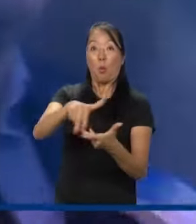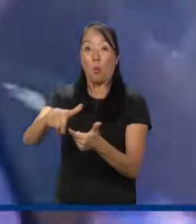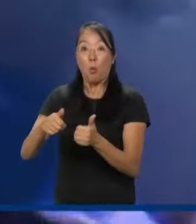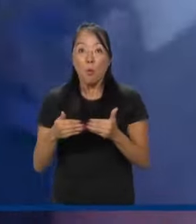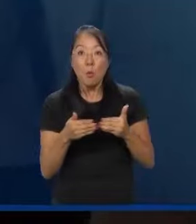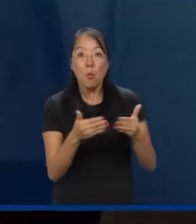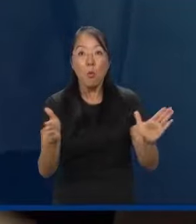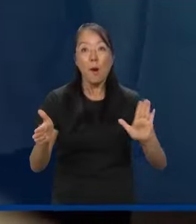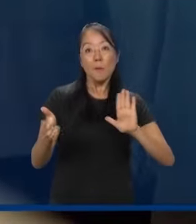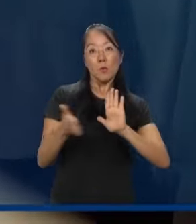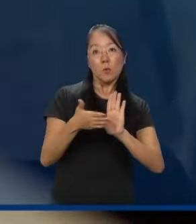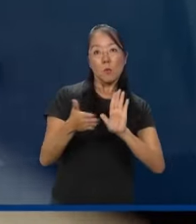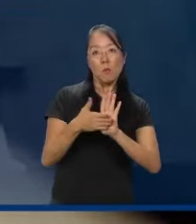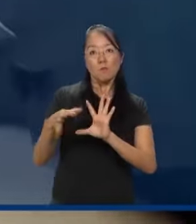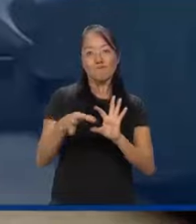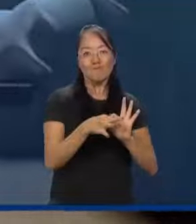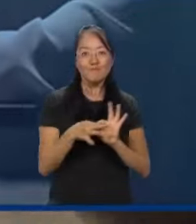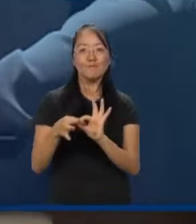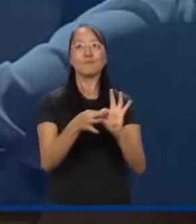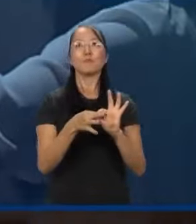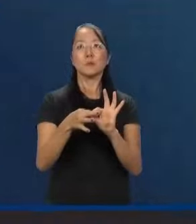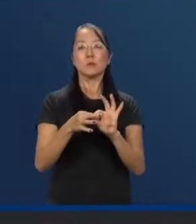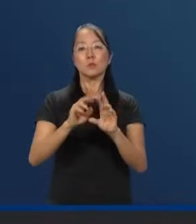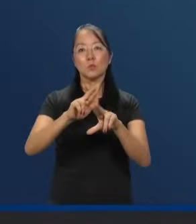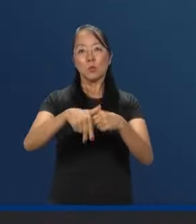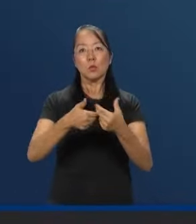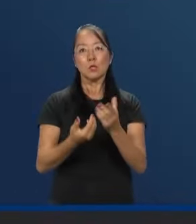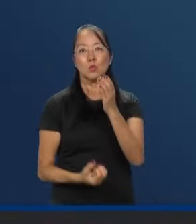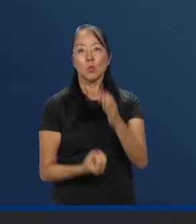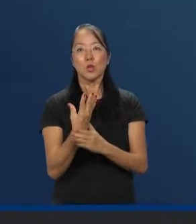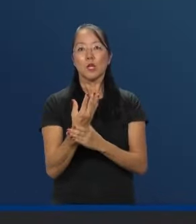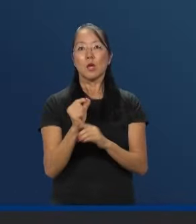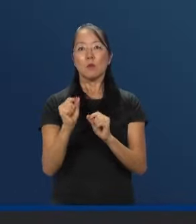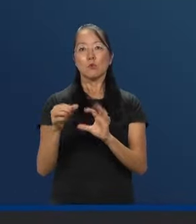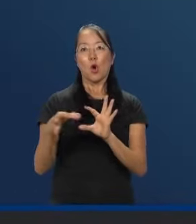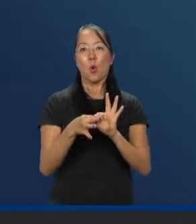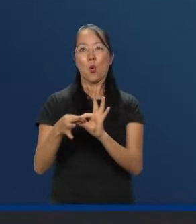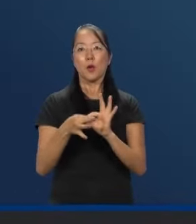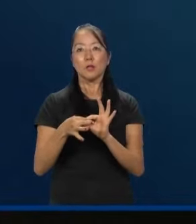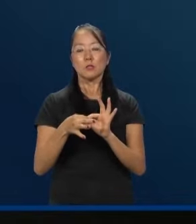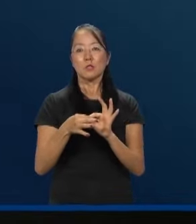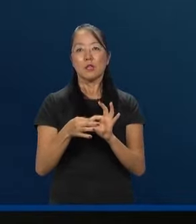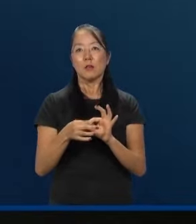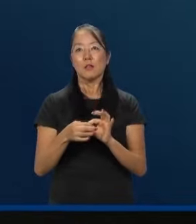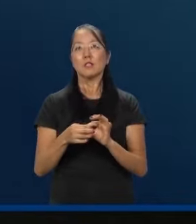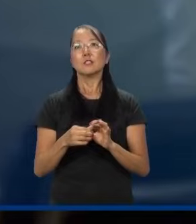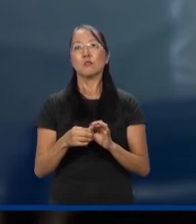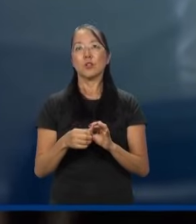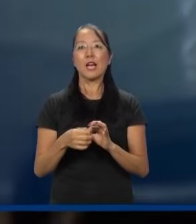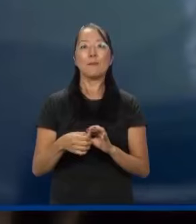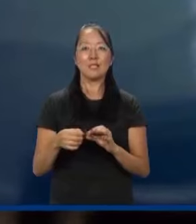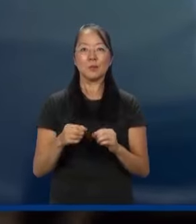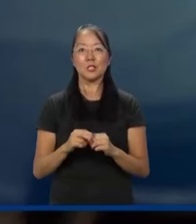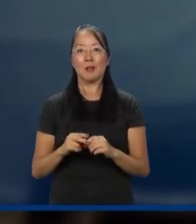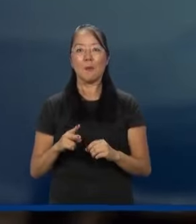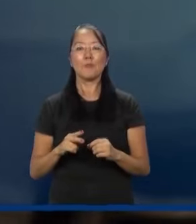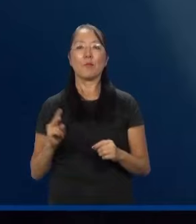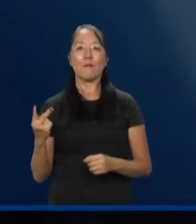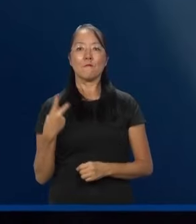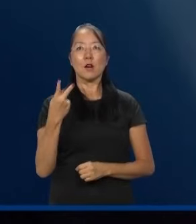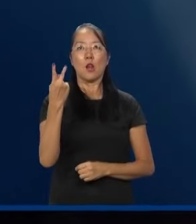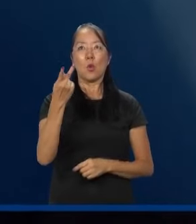é conexão. Por isso, criamos o Conexões de Valor, uma iniciativa criada para